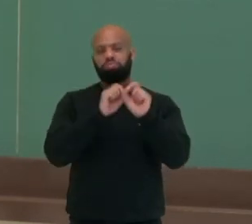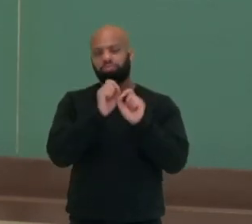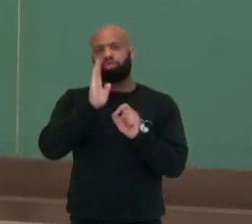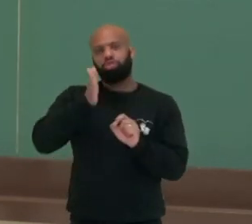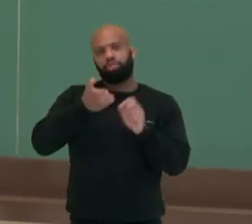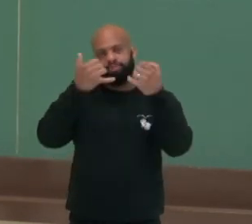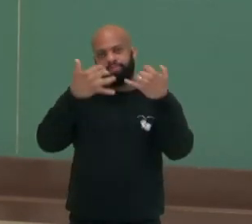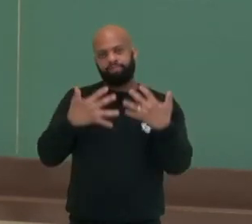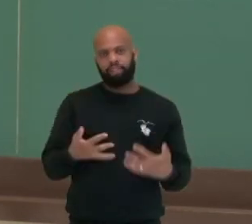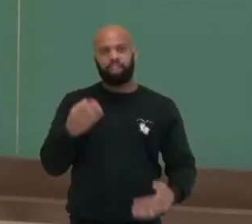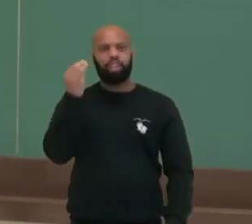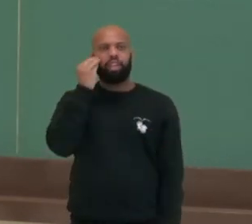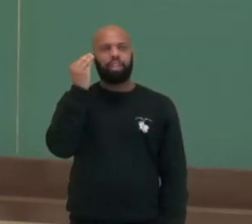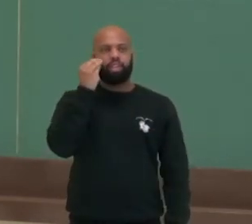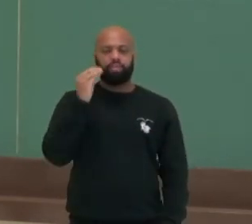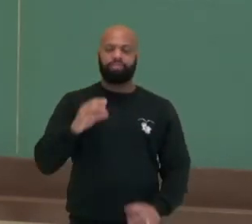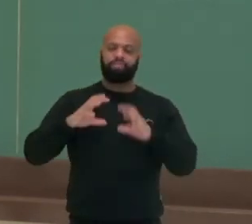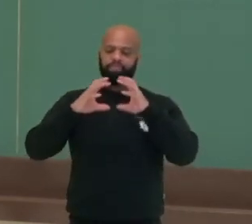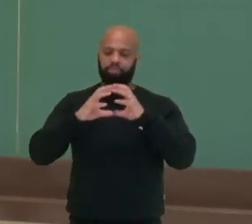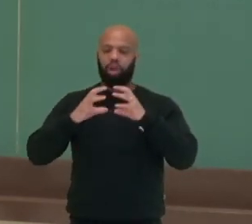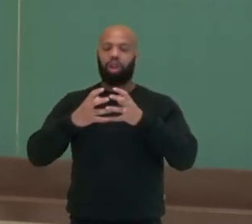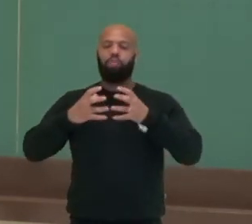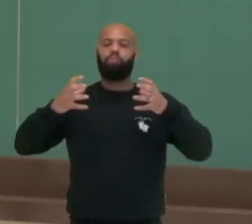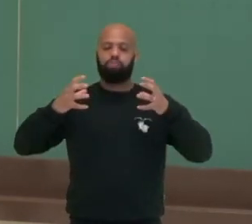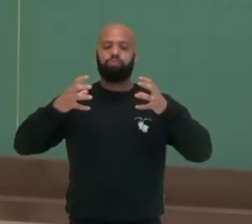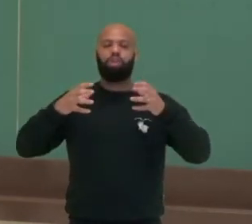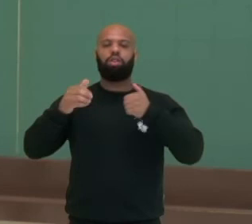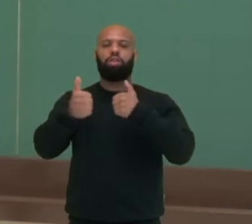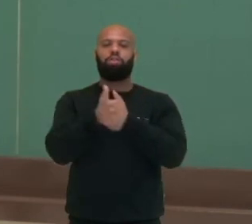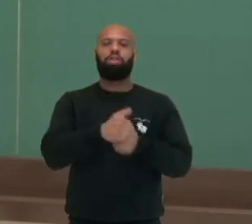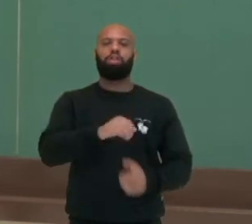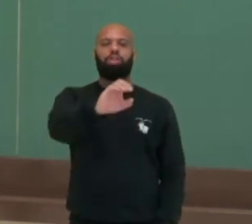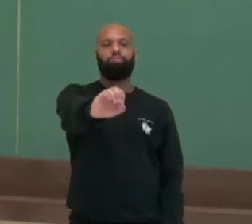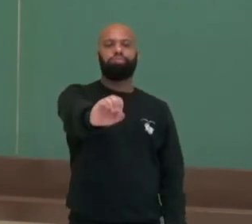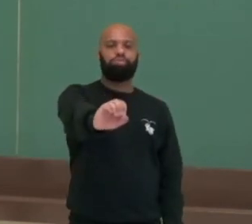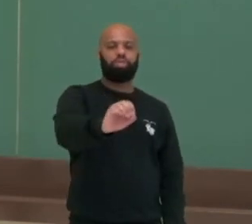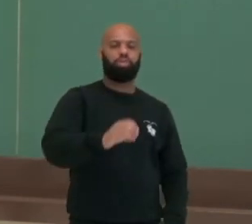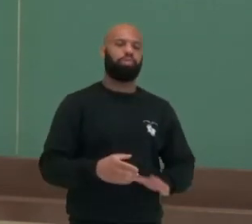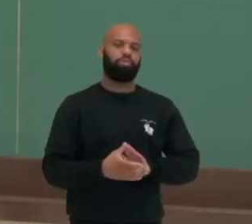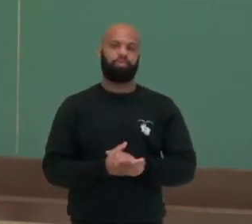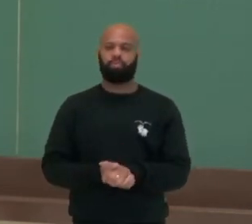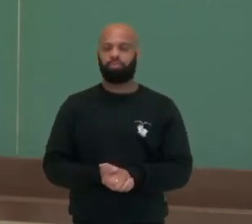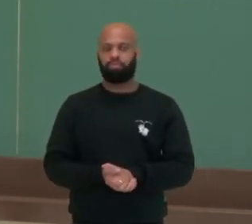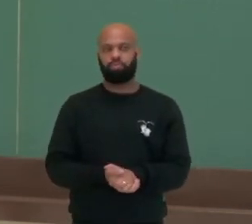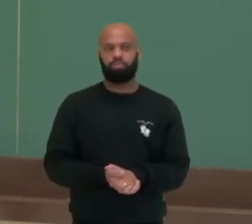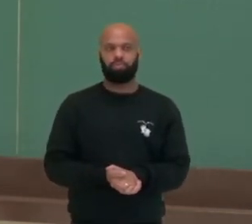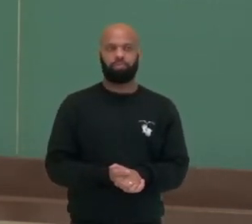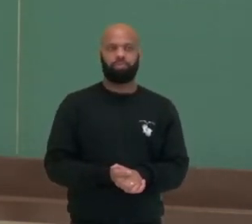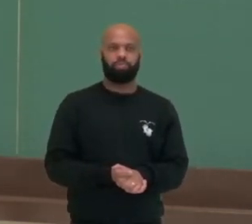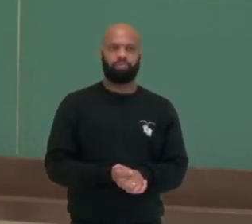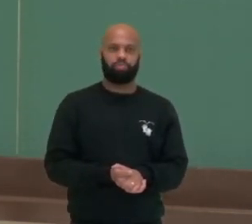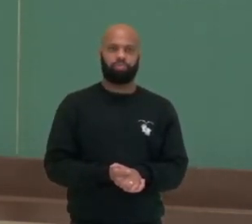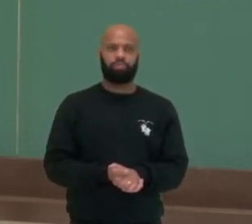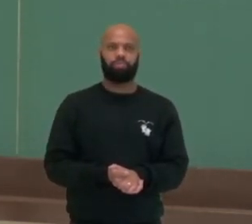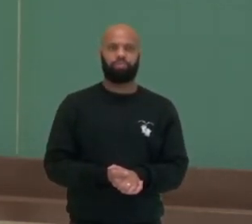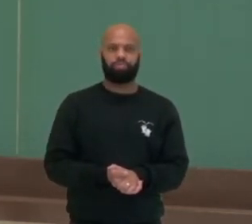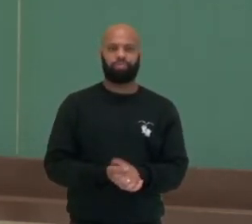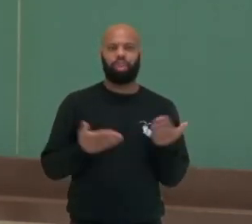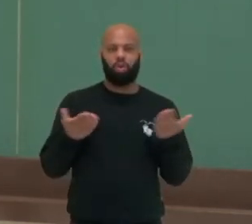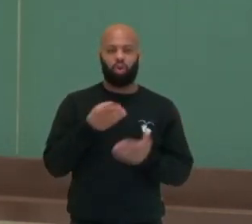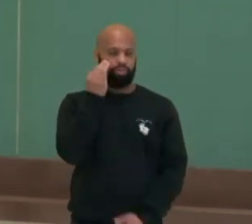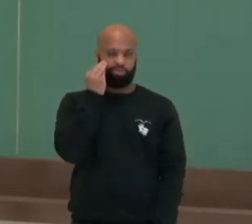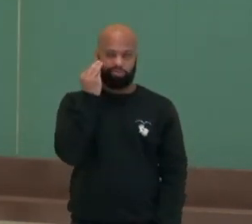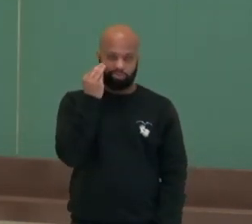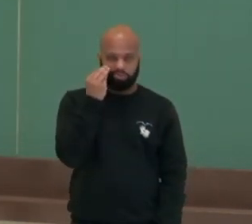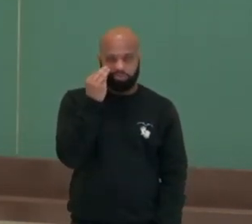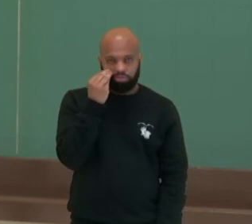tentar deixar essas bolas, essas bochas agora, o mais perto do bolim, ok? Vamos tentar